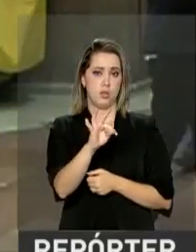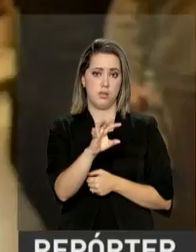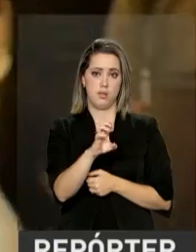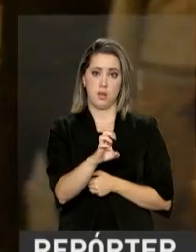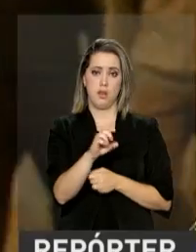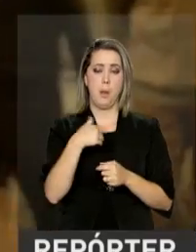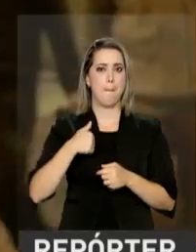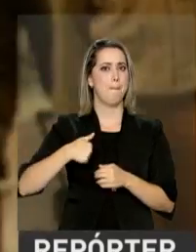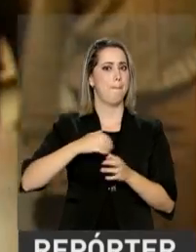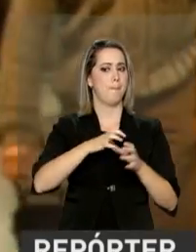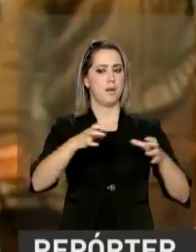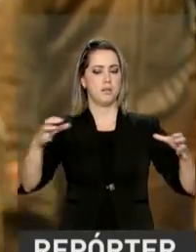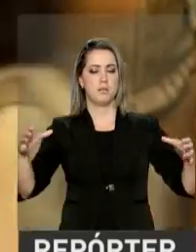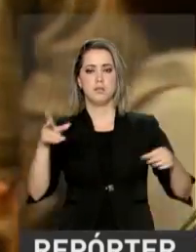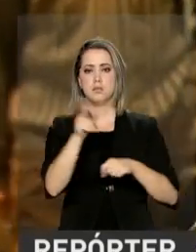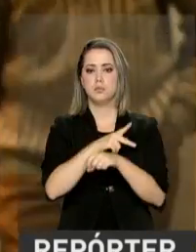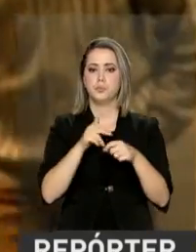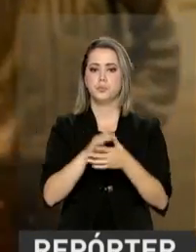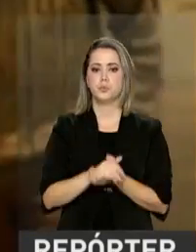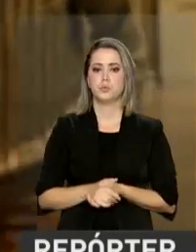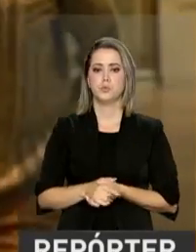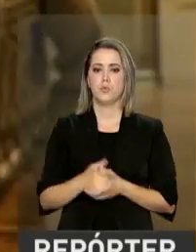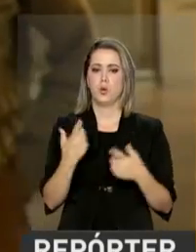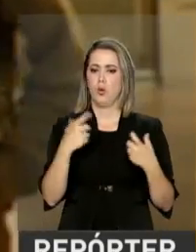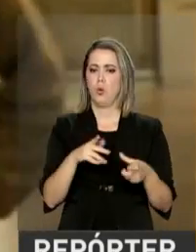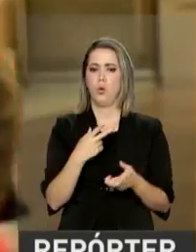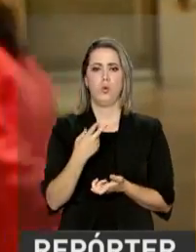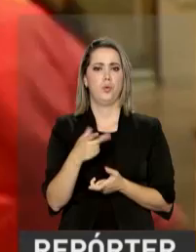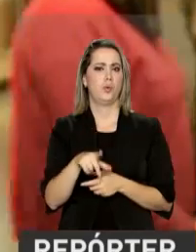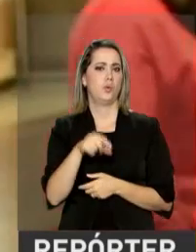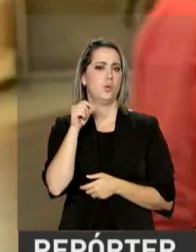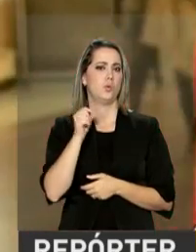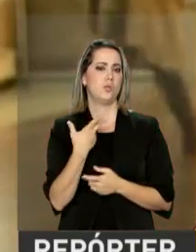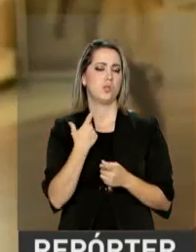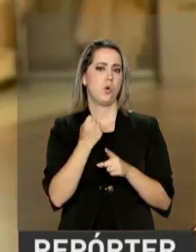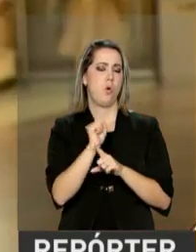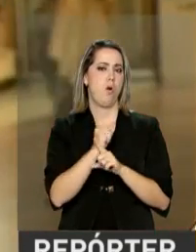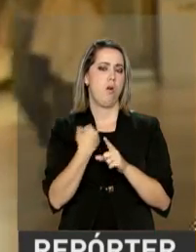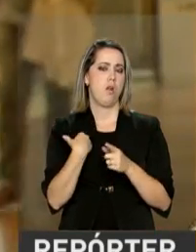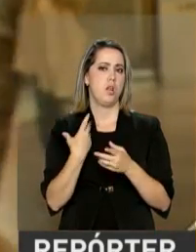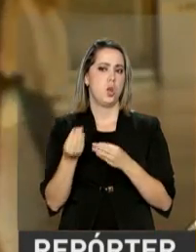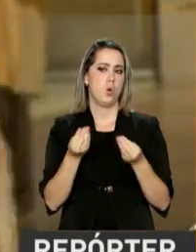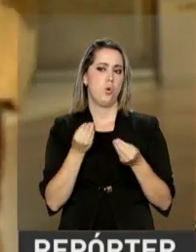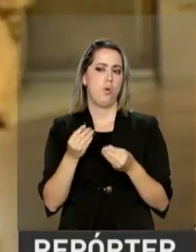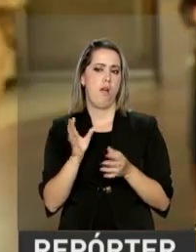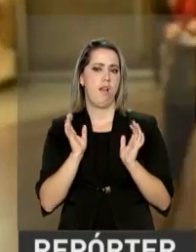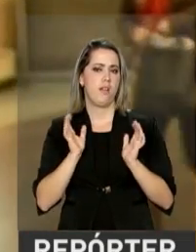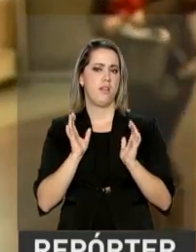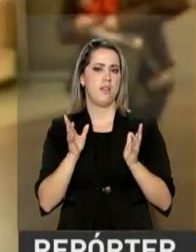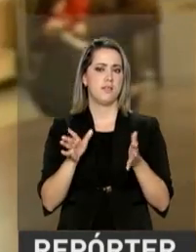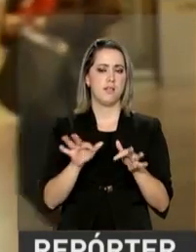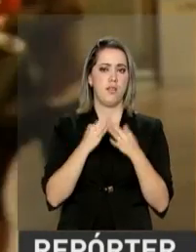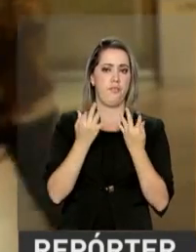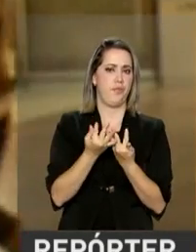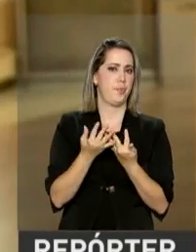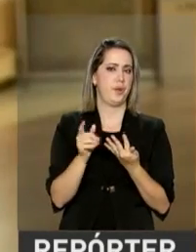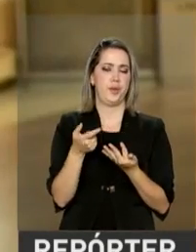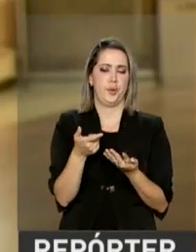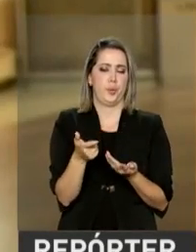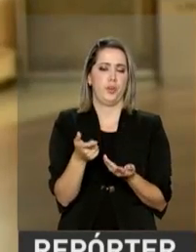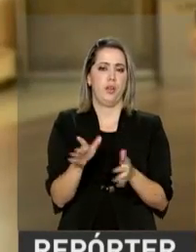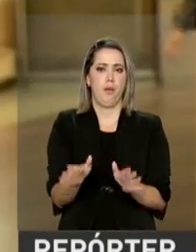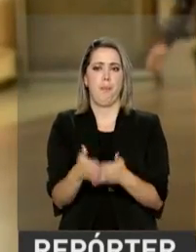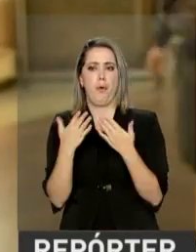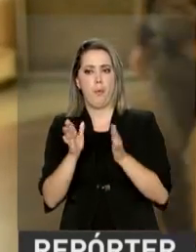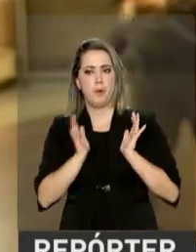do país o abuso ele não escolhe a condição socioeconômica da família então é importante que toda a família